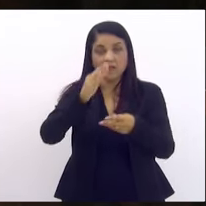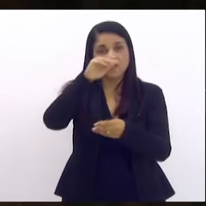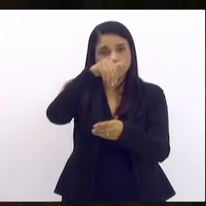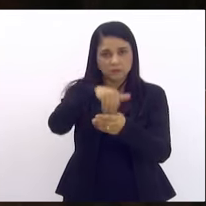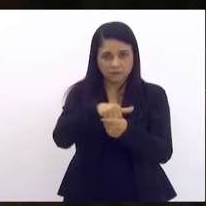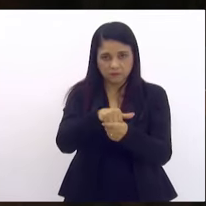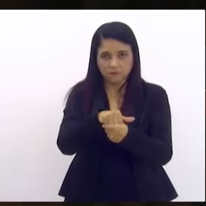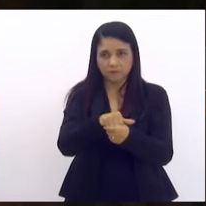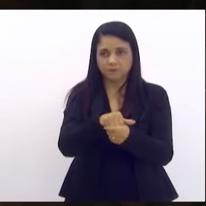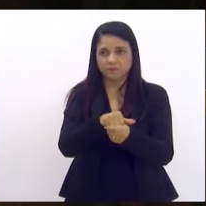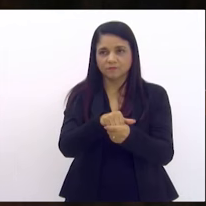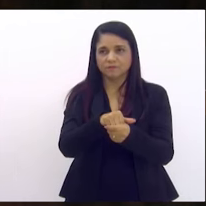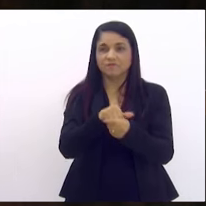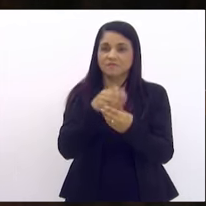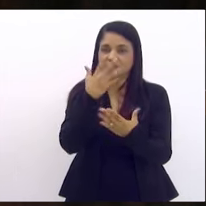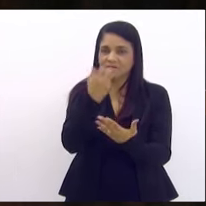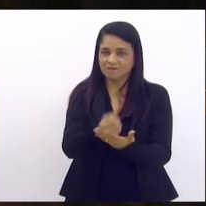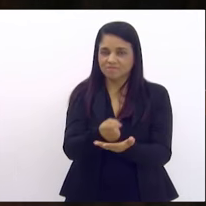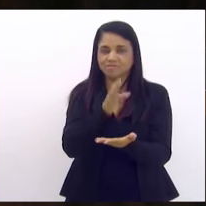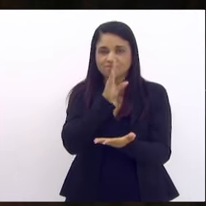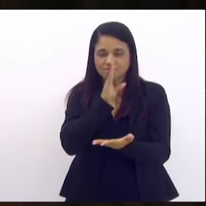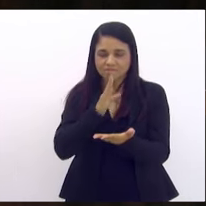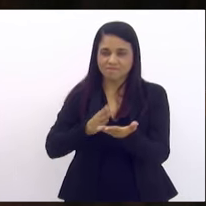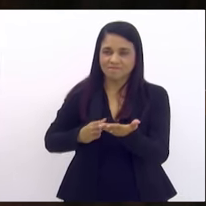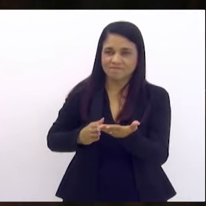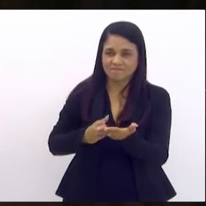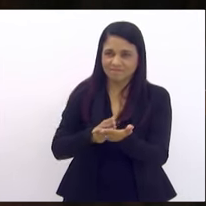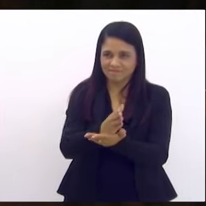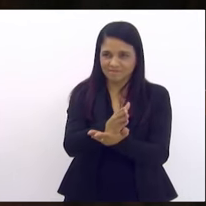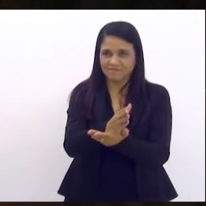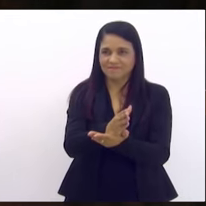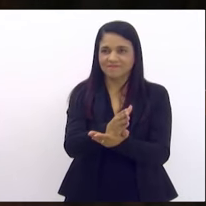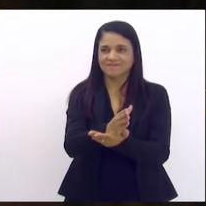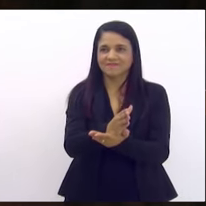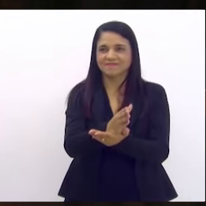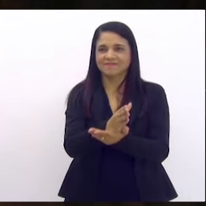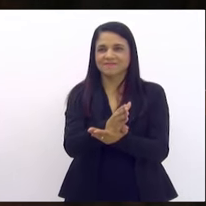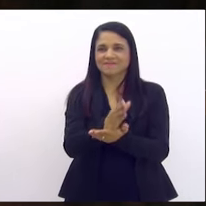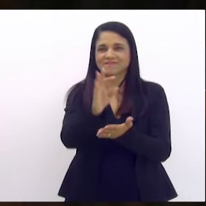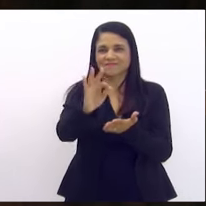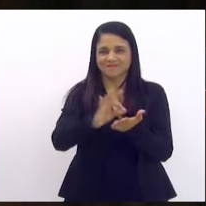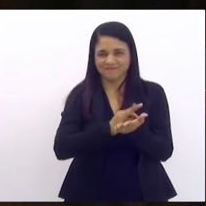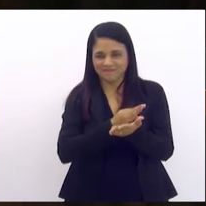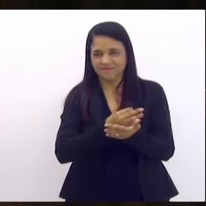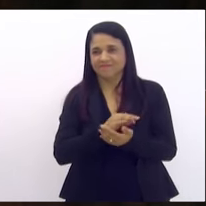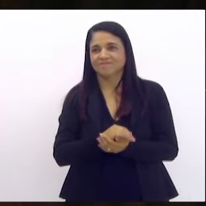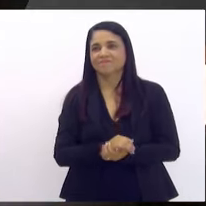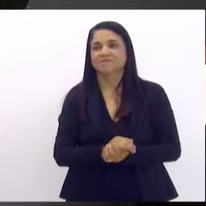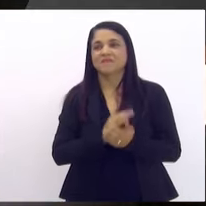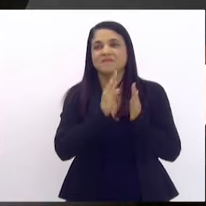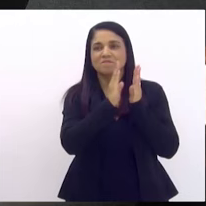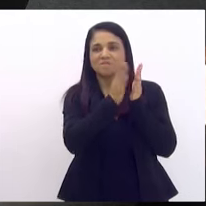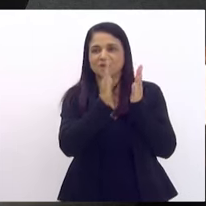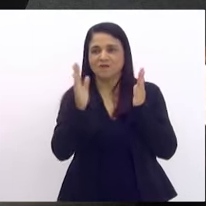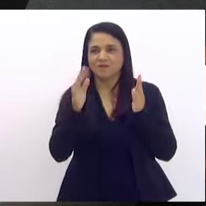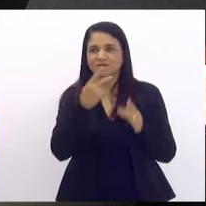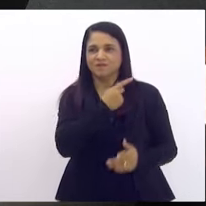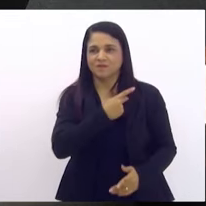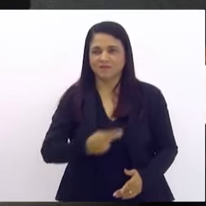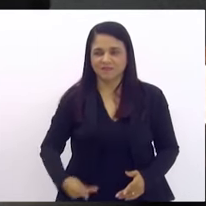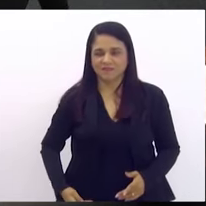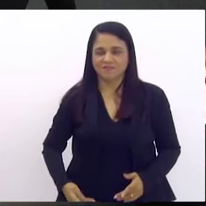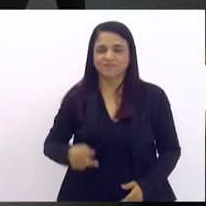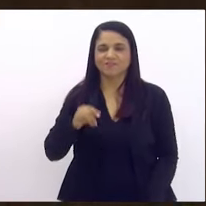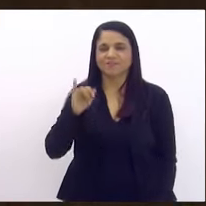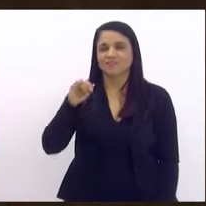votação senhores que aprovam permaneça Como estão aprovado fo autógrafo pela ordem presidenta deputada í